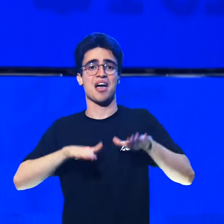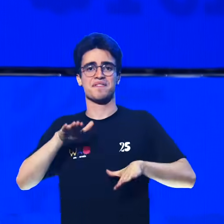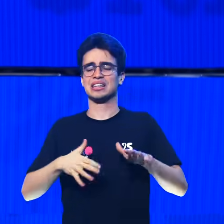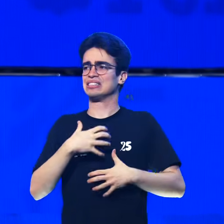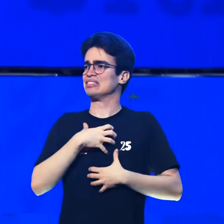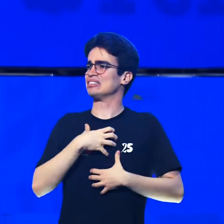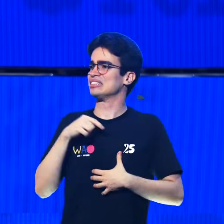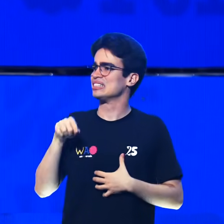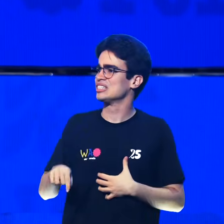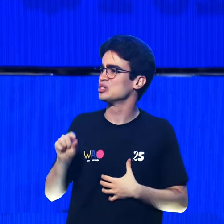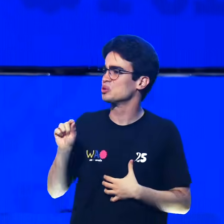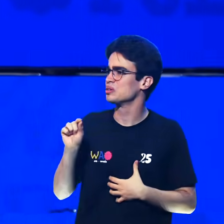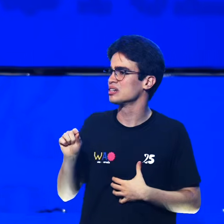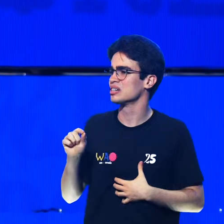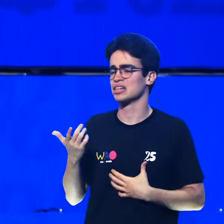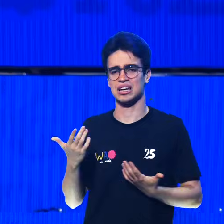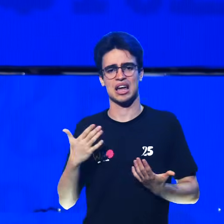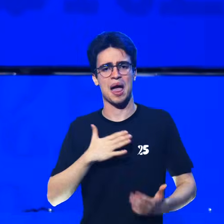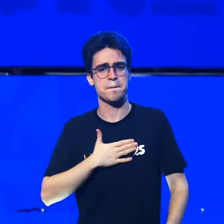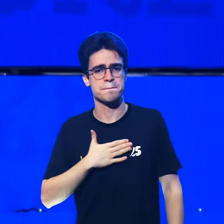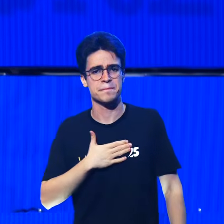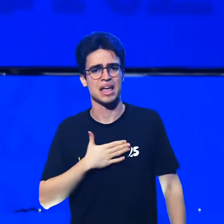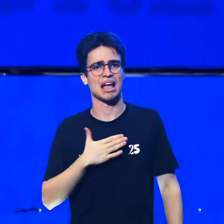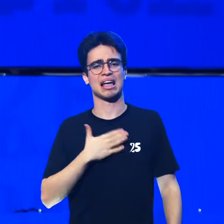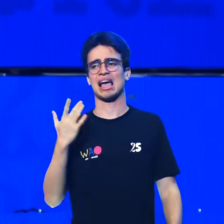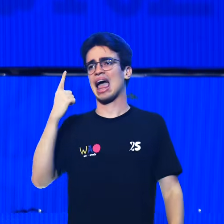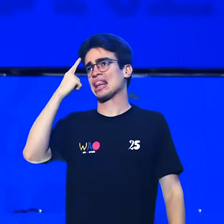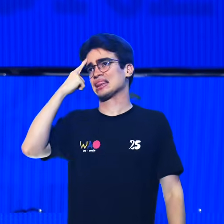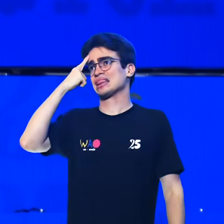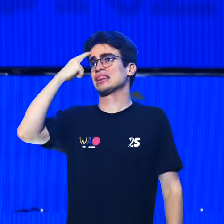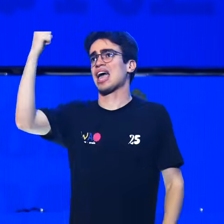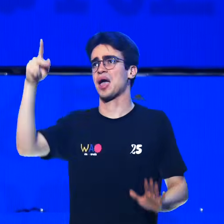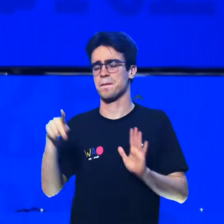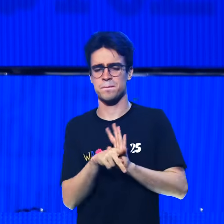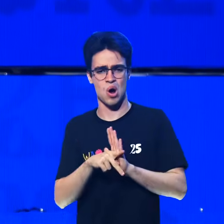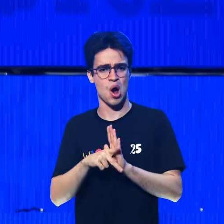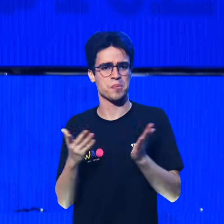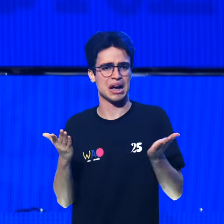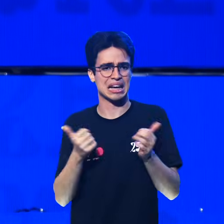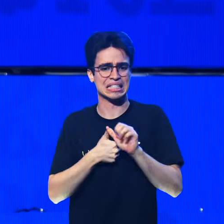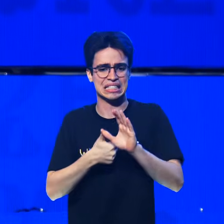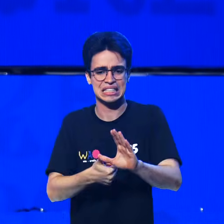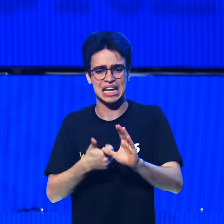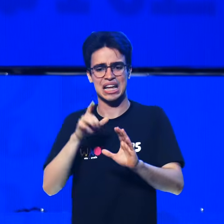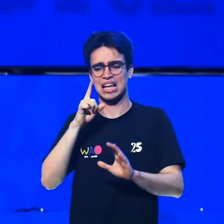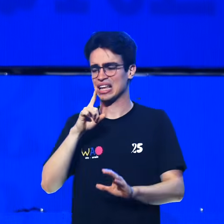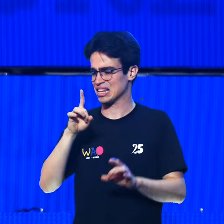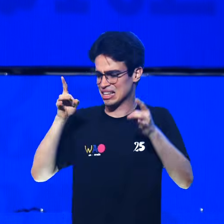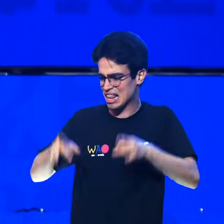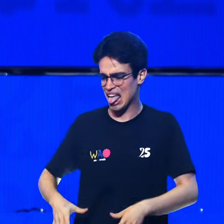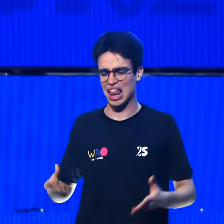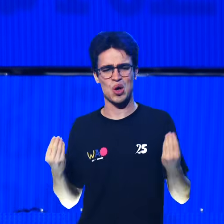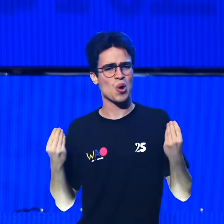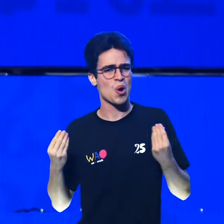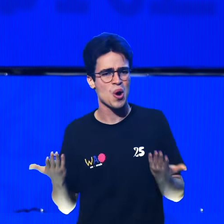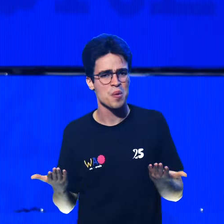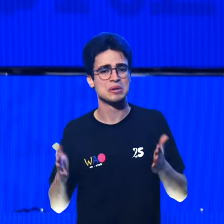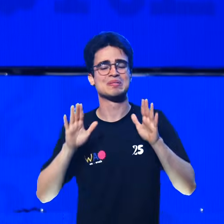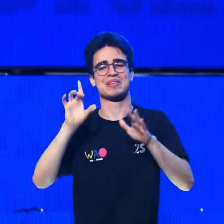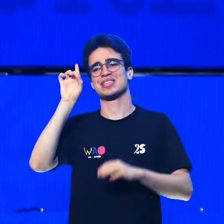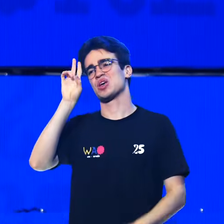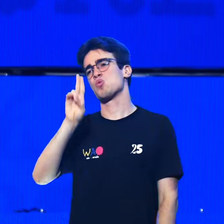foge da nossa ideia cristã. Irmãos, Deus vai usar pessoas que você